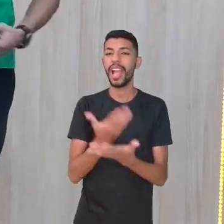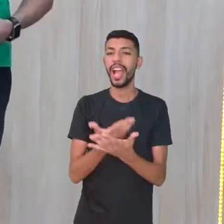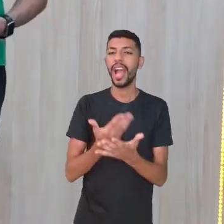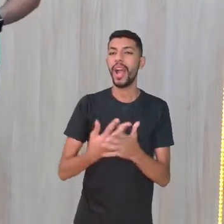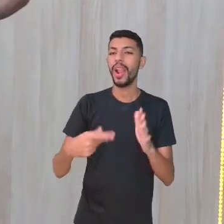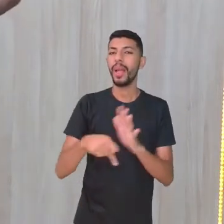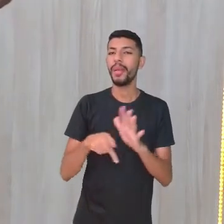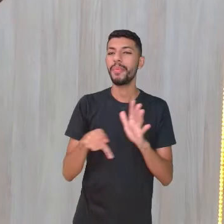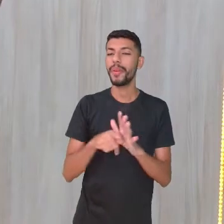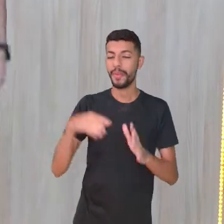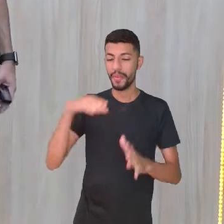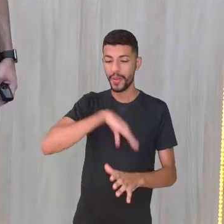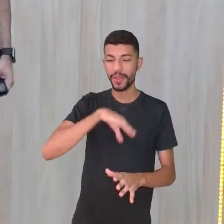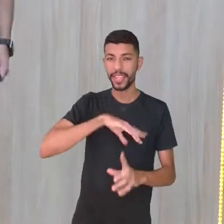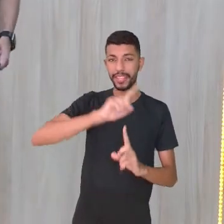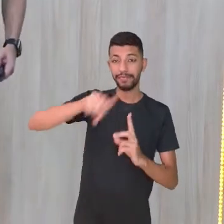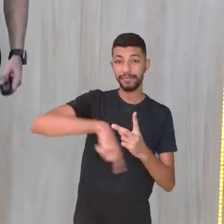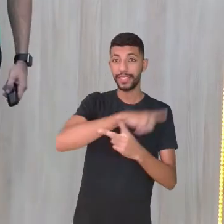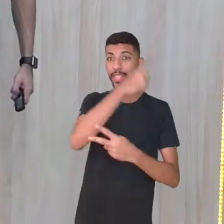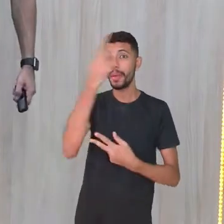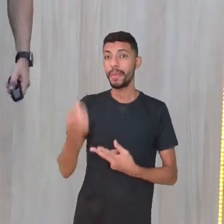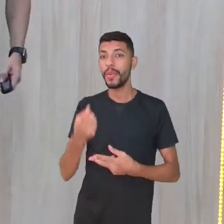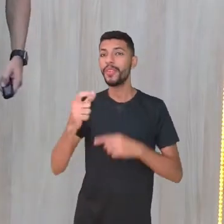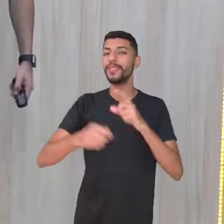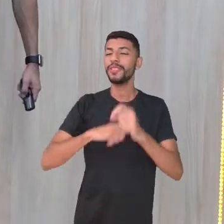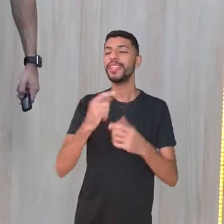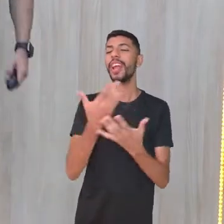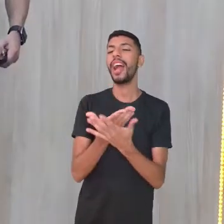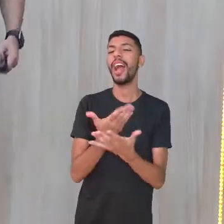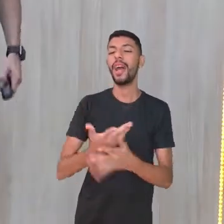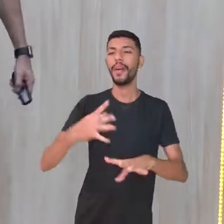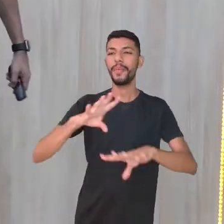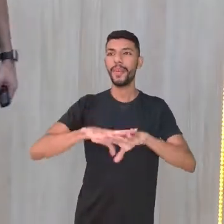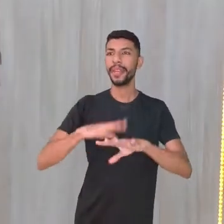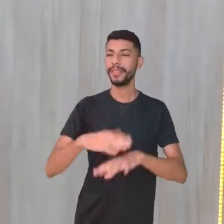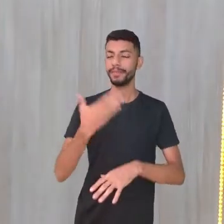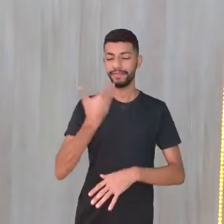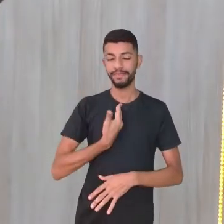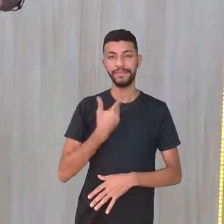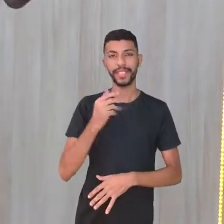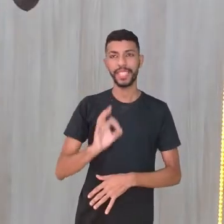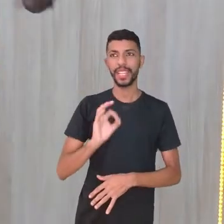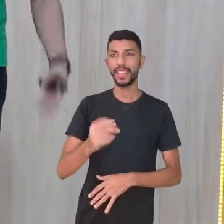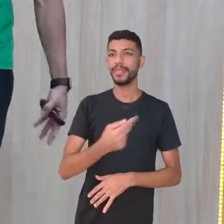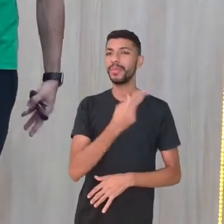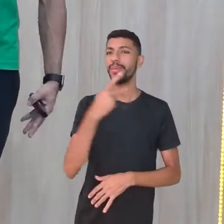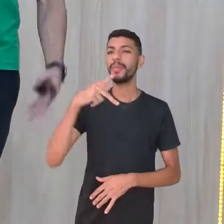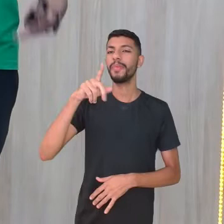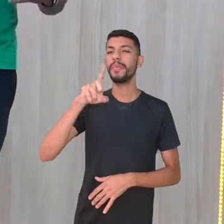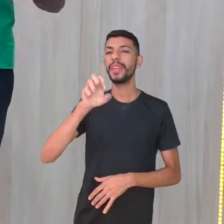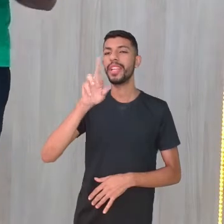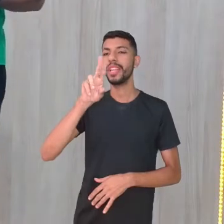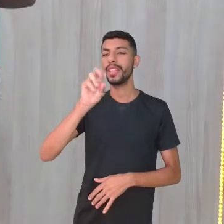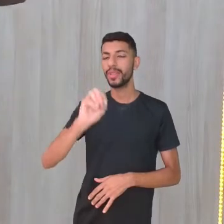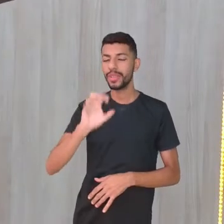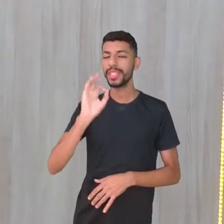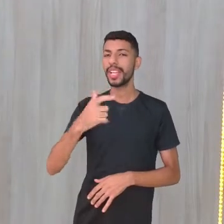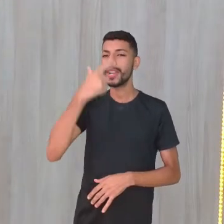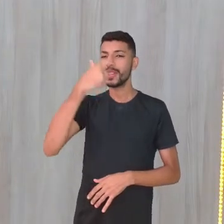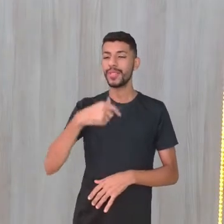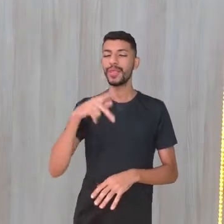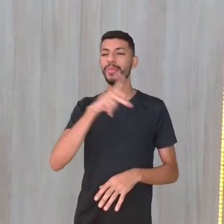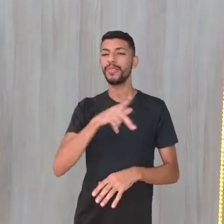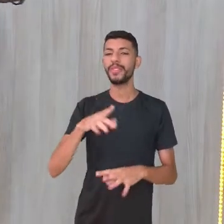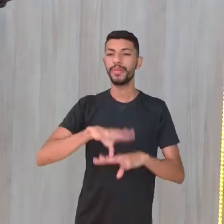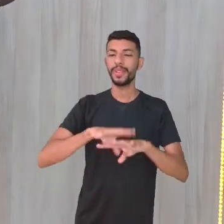português. Depois tem a aula aí de matemática comigo, né? Chamo Pedro Vitor, você já sabe disso. Sou o seu professor de matemática